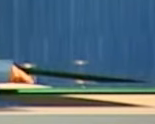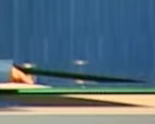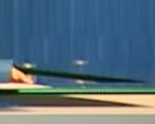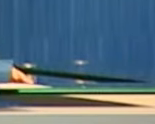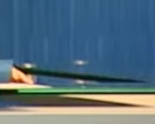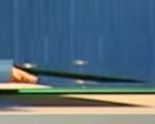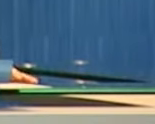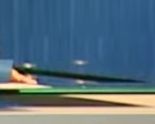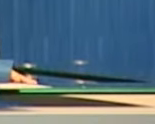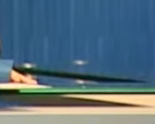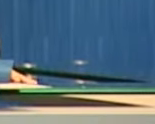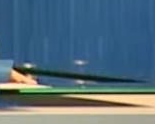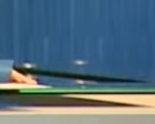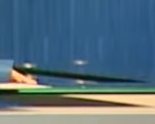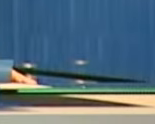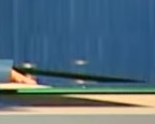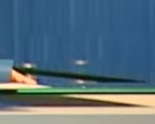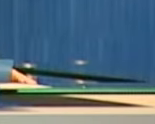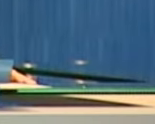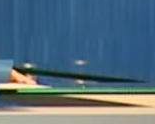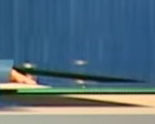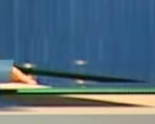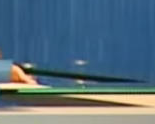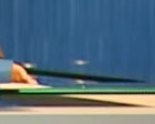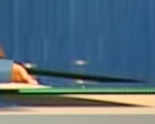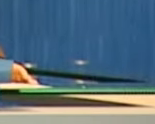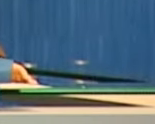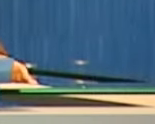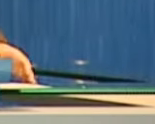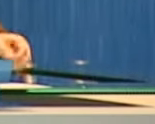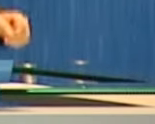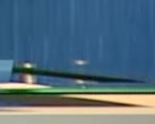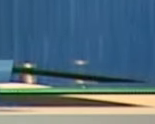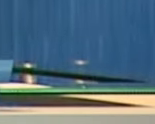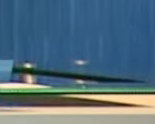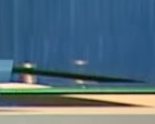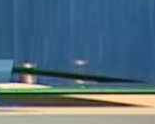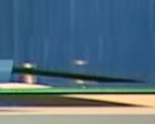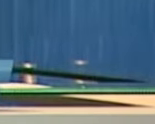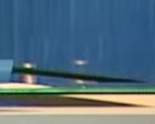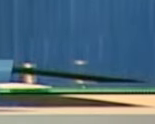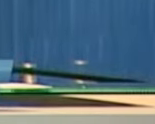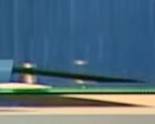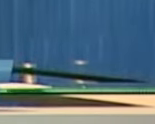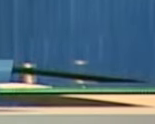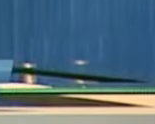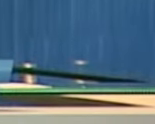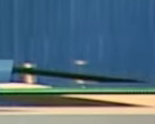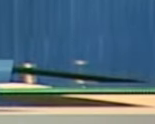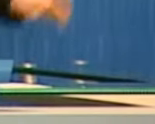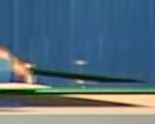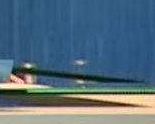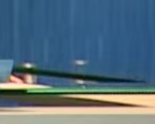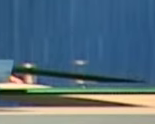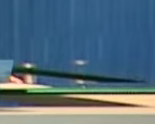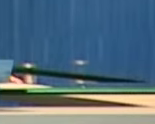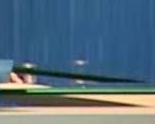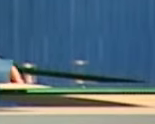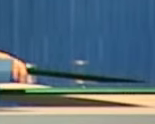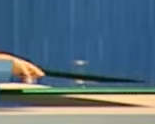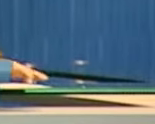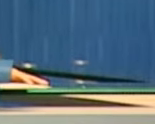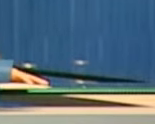talvez não seja o caso de reabrir. E ele disse, mas você tem certeza? Eu falei, tenho, já estou até saindo, porque eu estava realmente saindo, encontrei